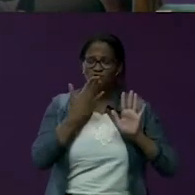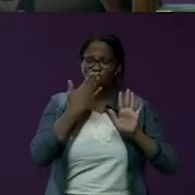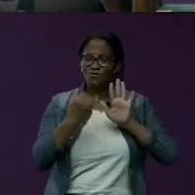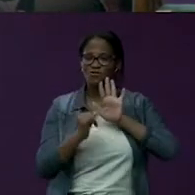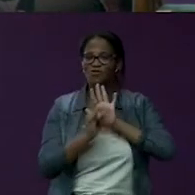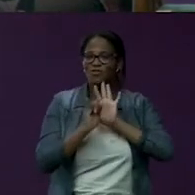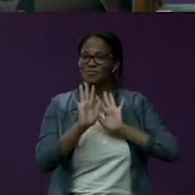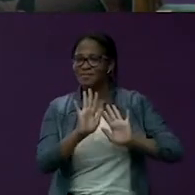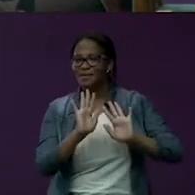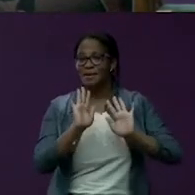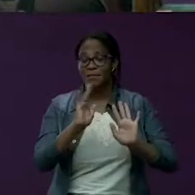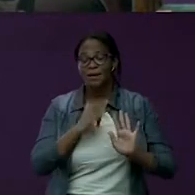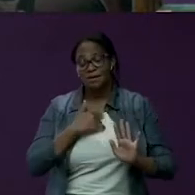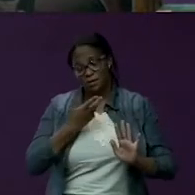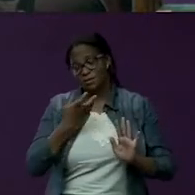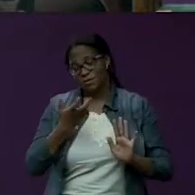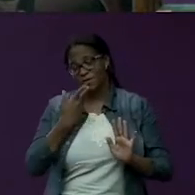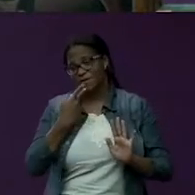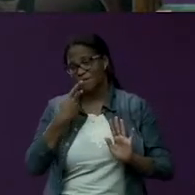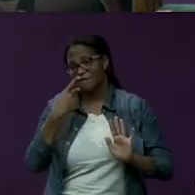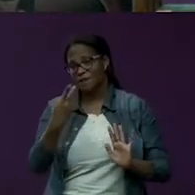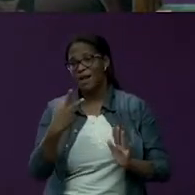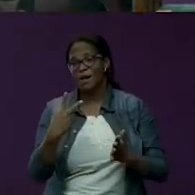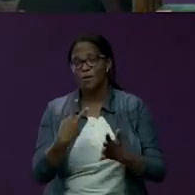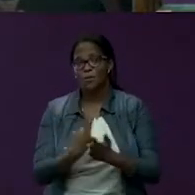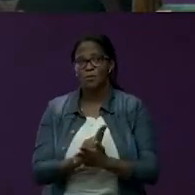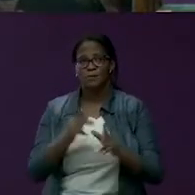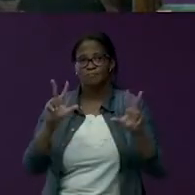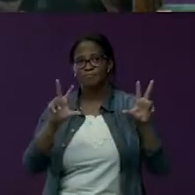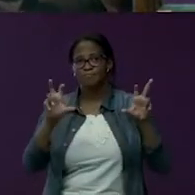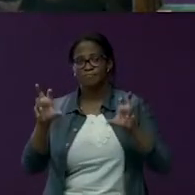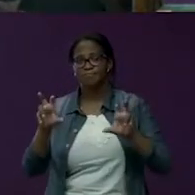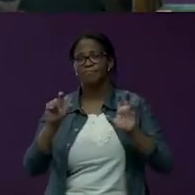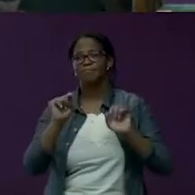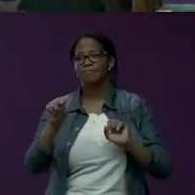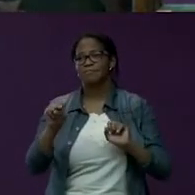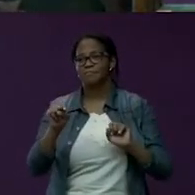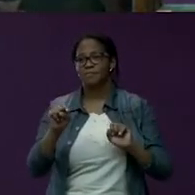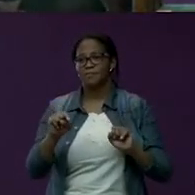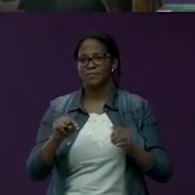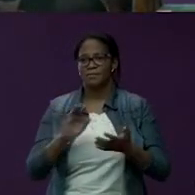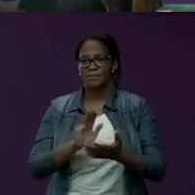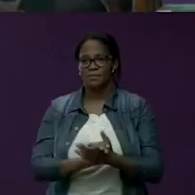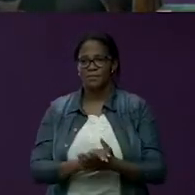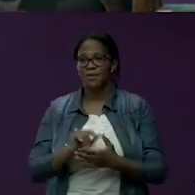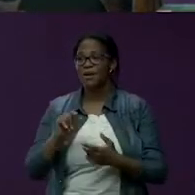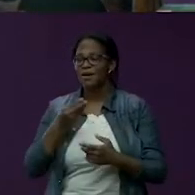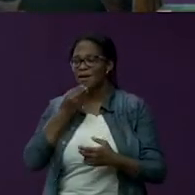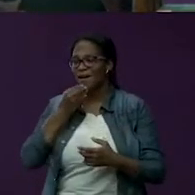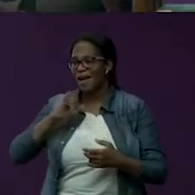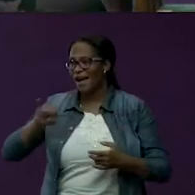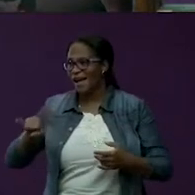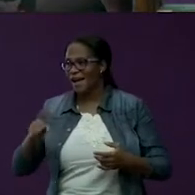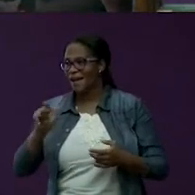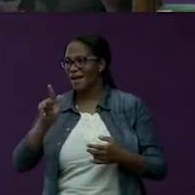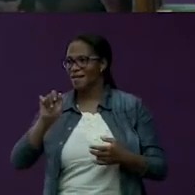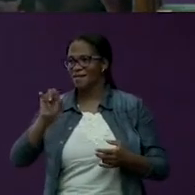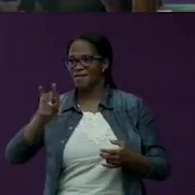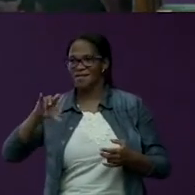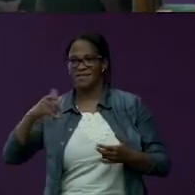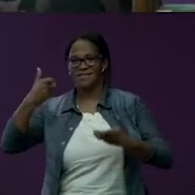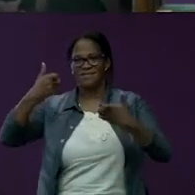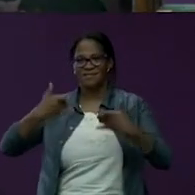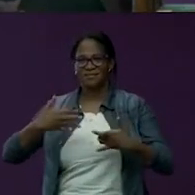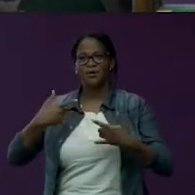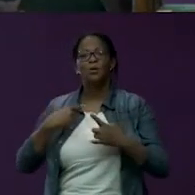procuro me colocar assim. Mas eu quero mencionar esse episódio, um pouco estimulada pelo que o Gadelha fala, porque de fato